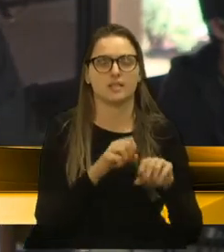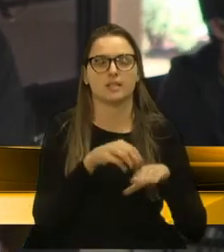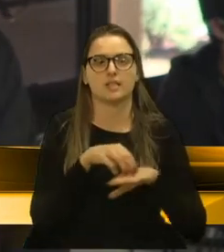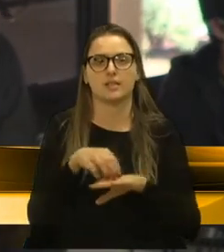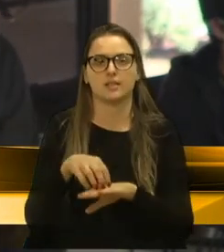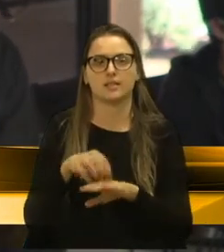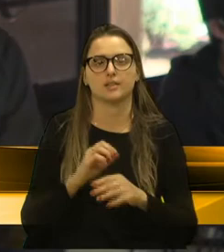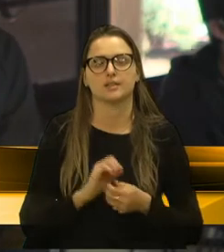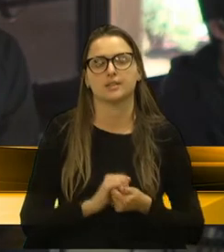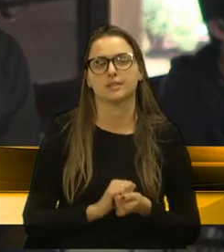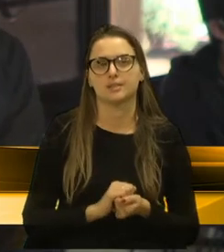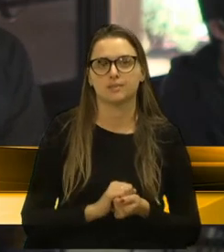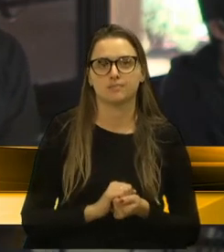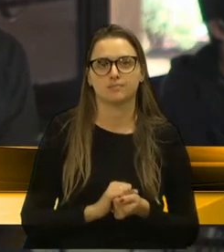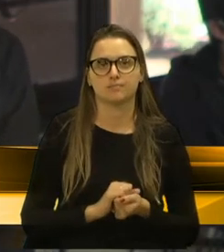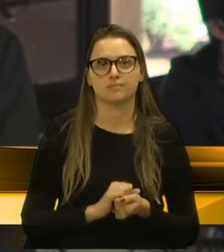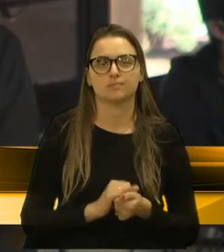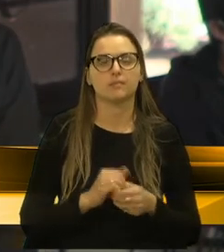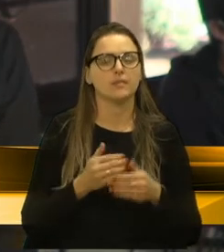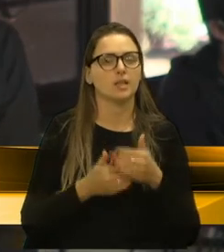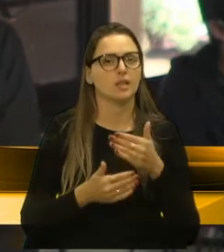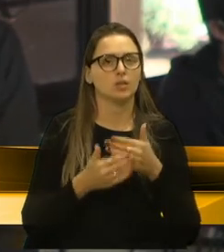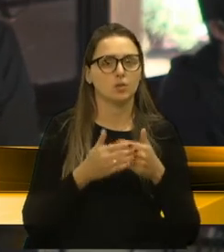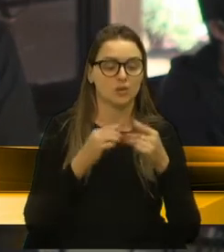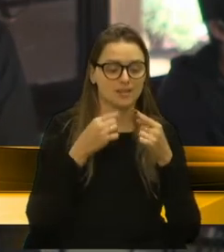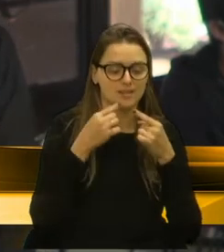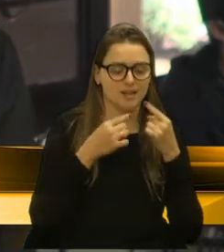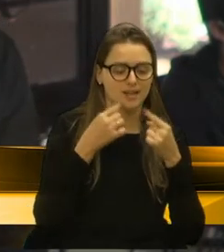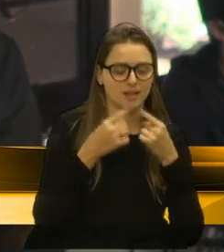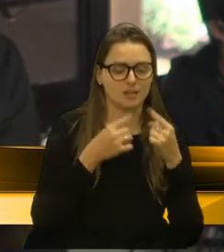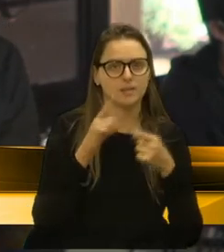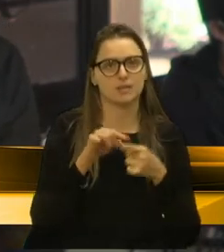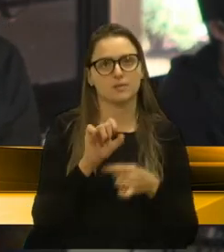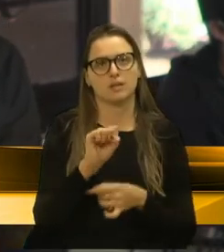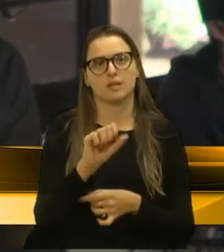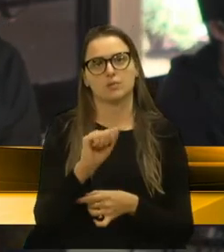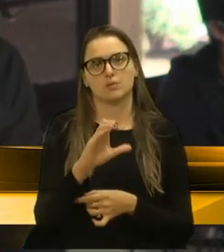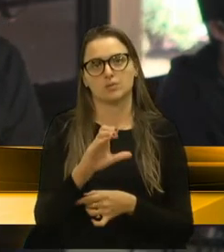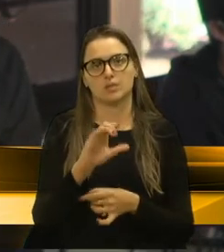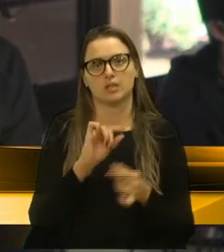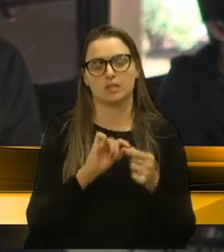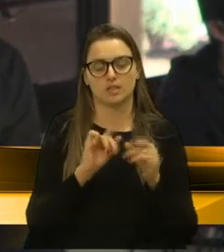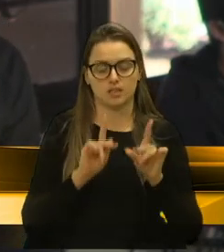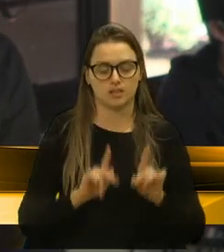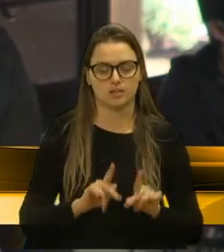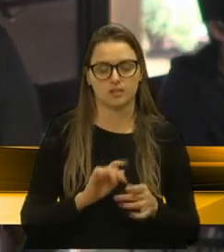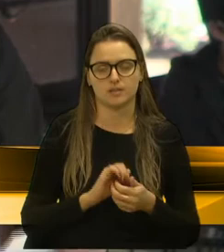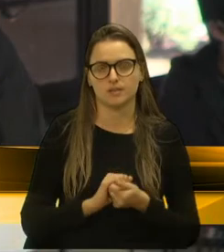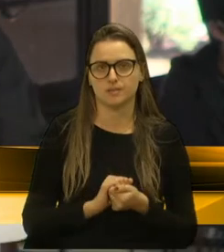Trânsito. E as reclamações são pelo SAC.